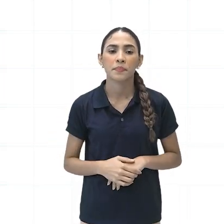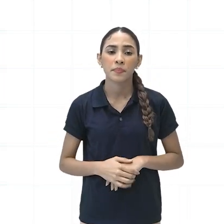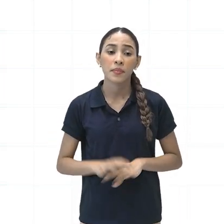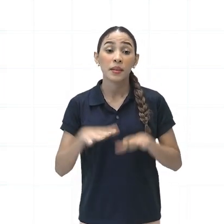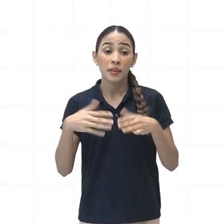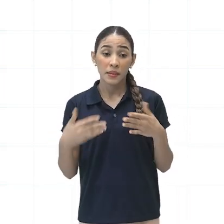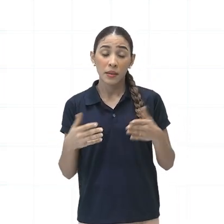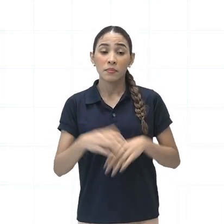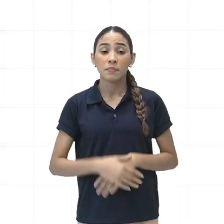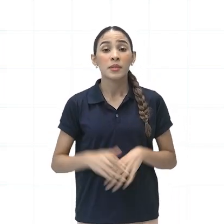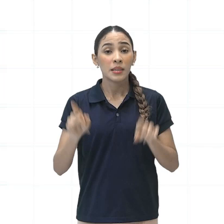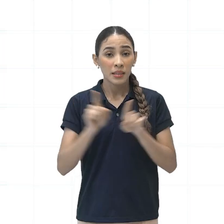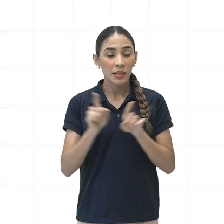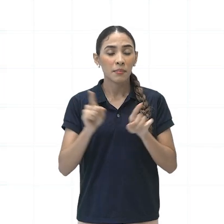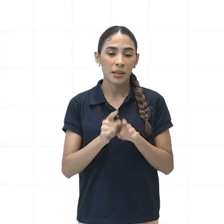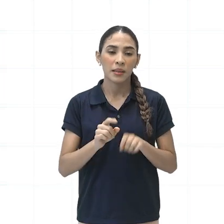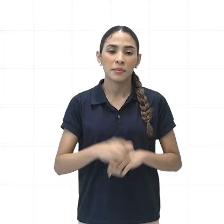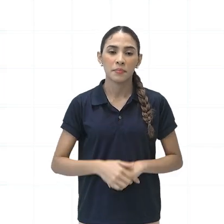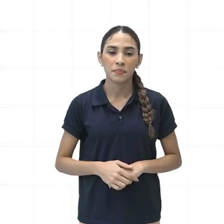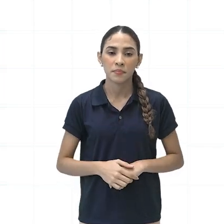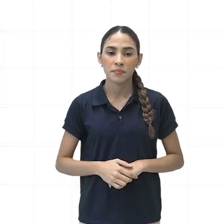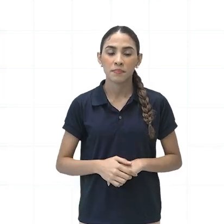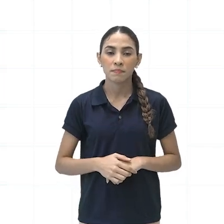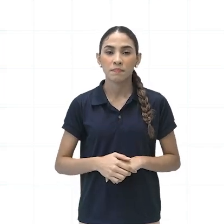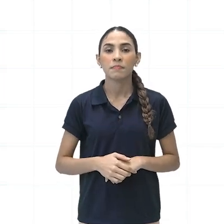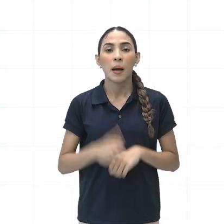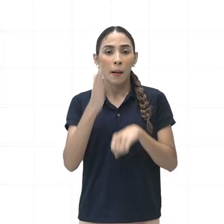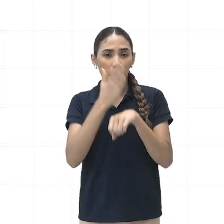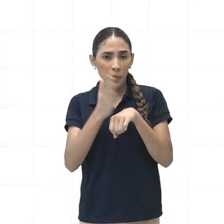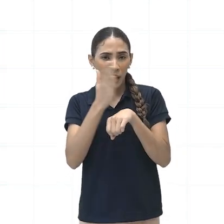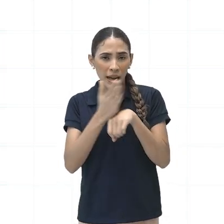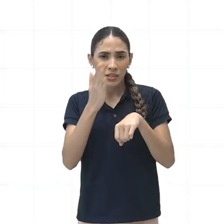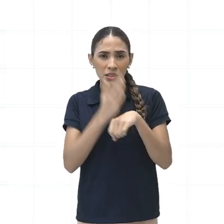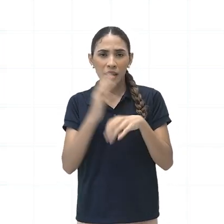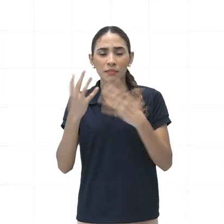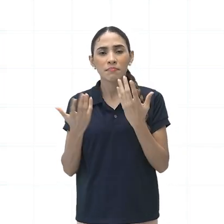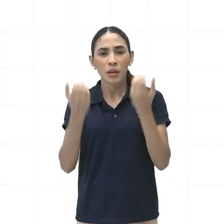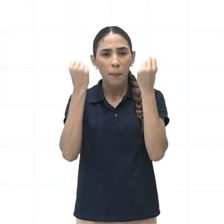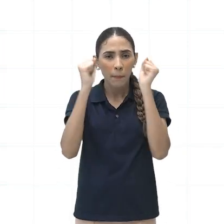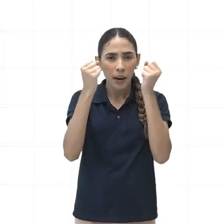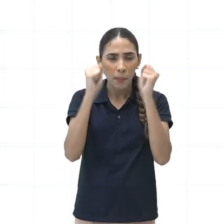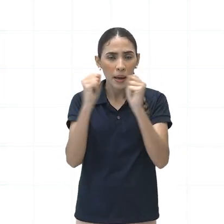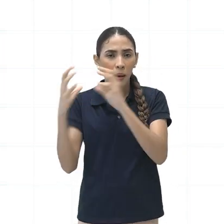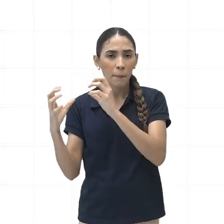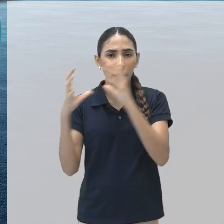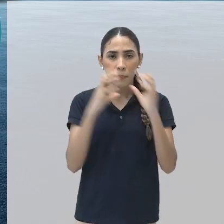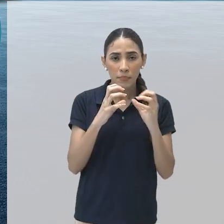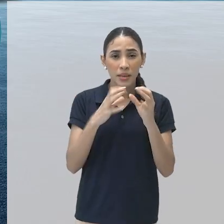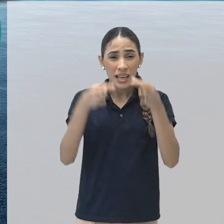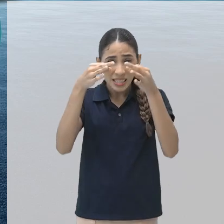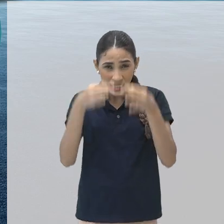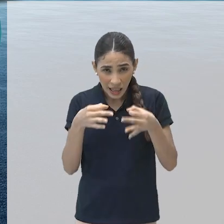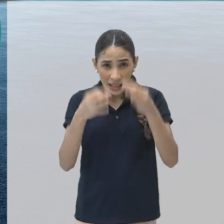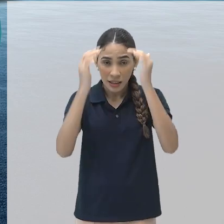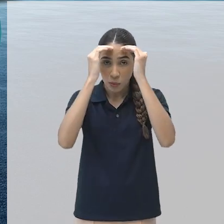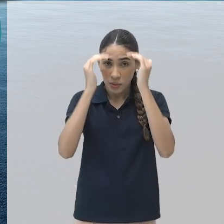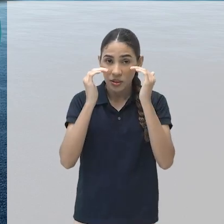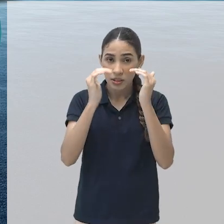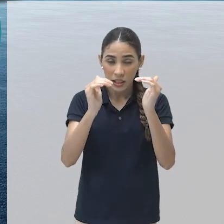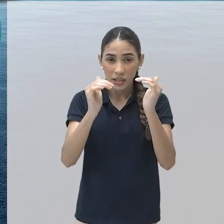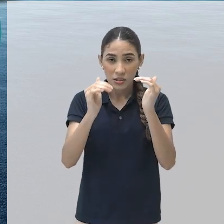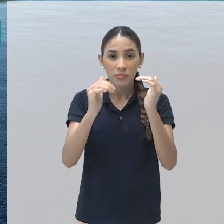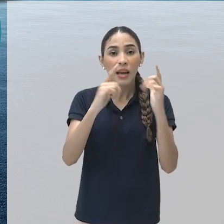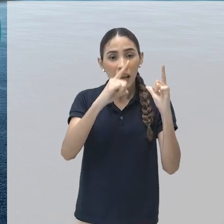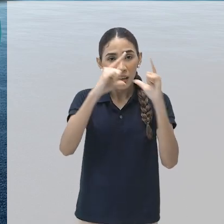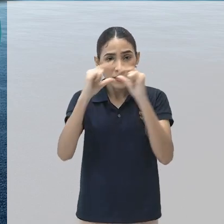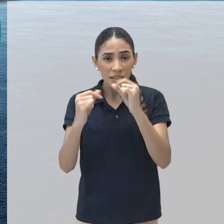um dos benefícios sociais, a luta, a prática das lutas, de forma correta e consciente,